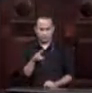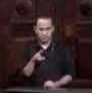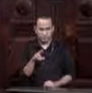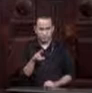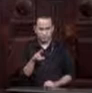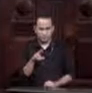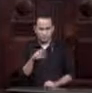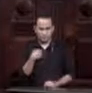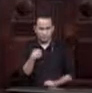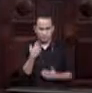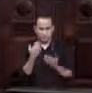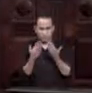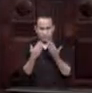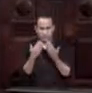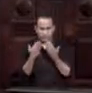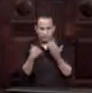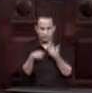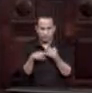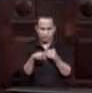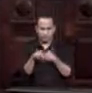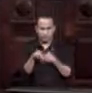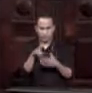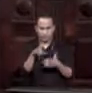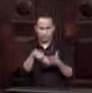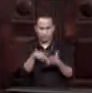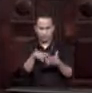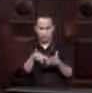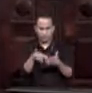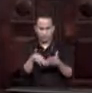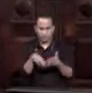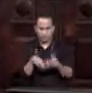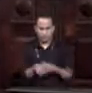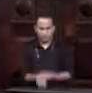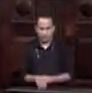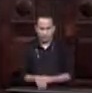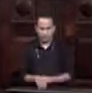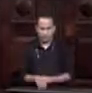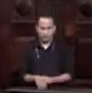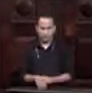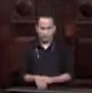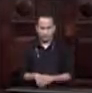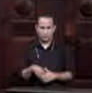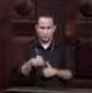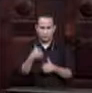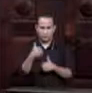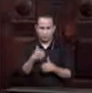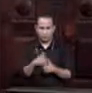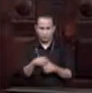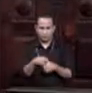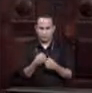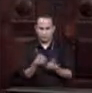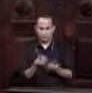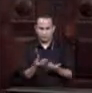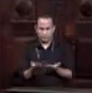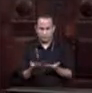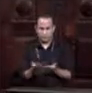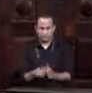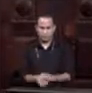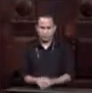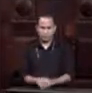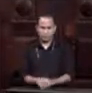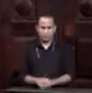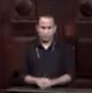comparei a sua leitura com o substitutivo aqui entregue. O